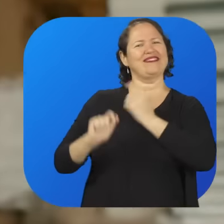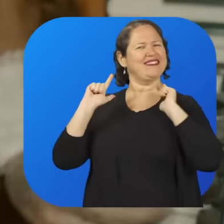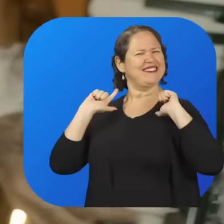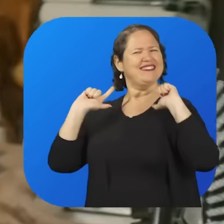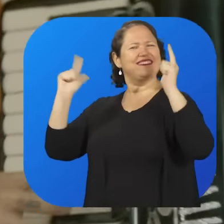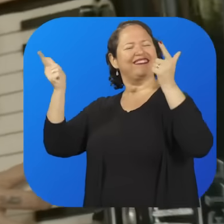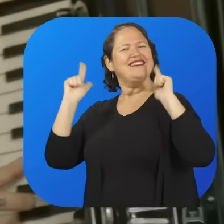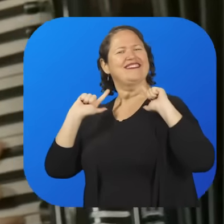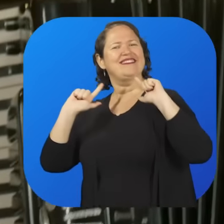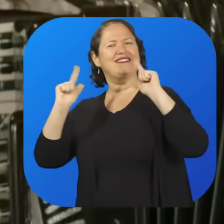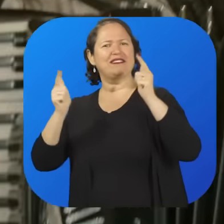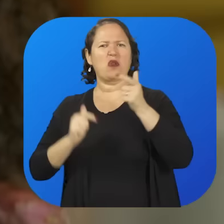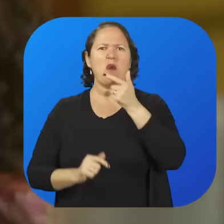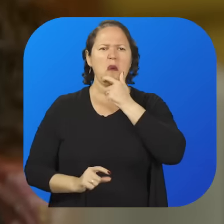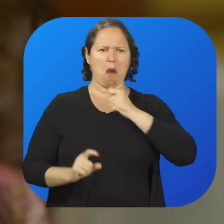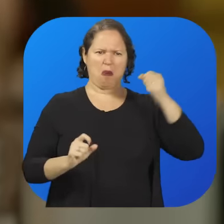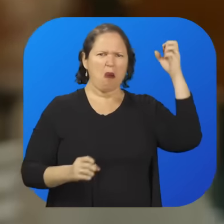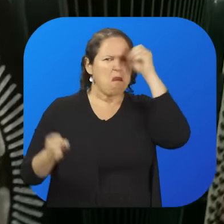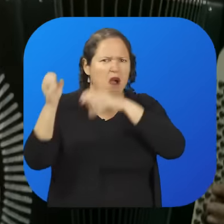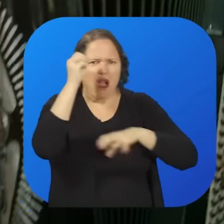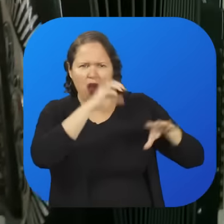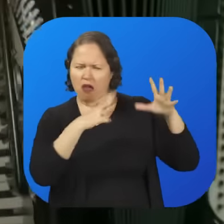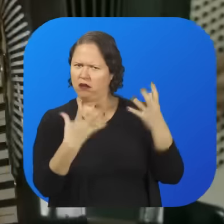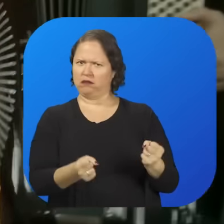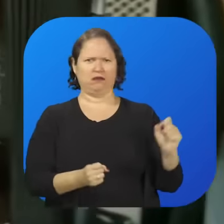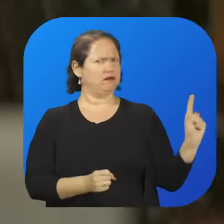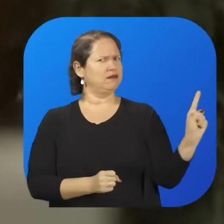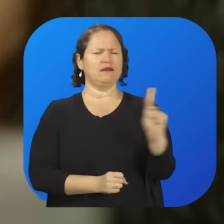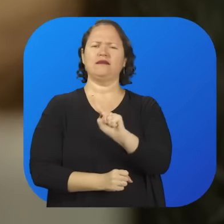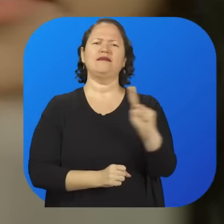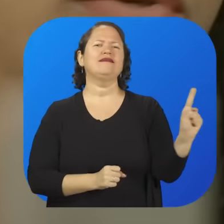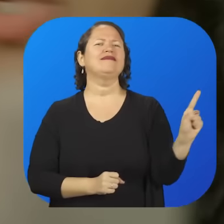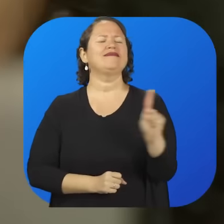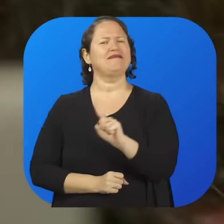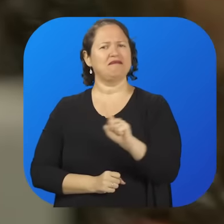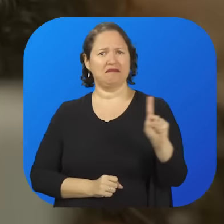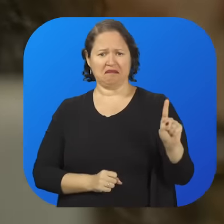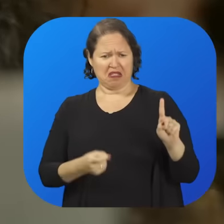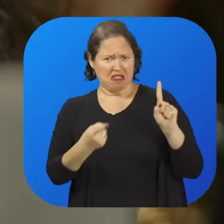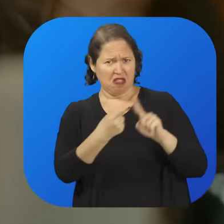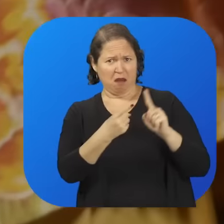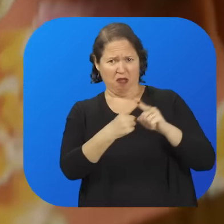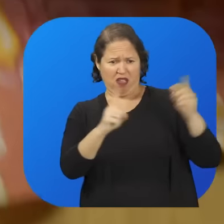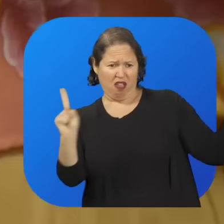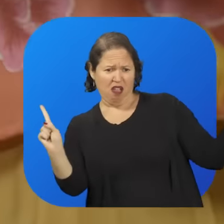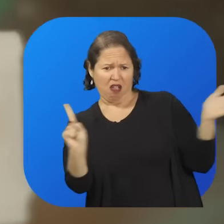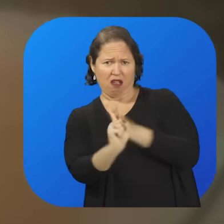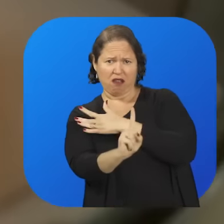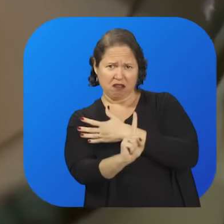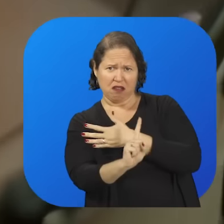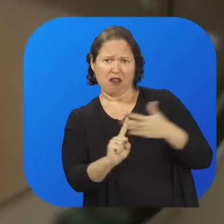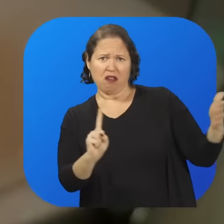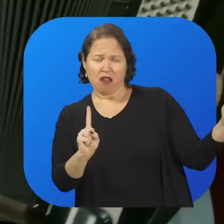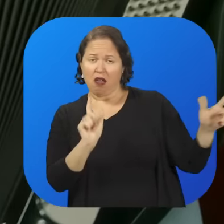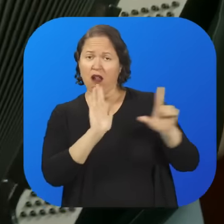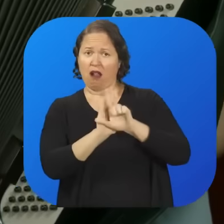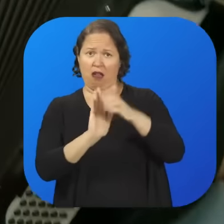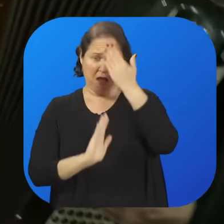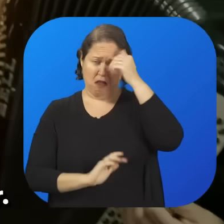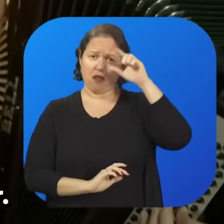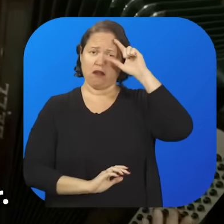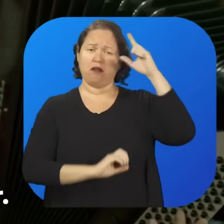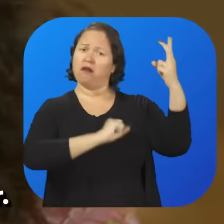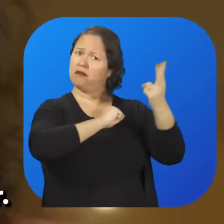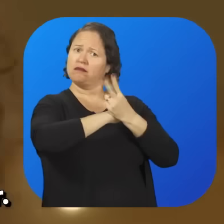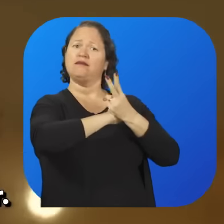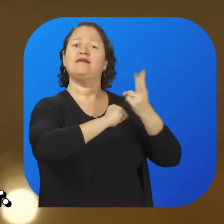minhas amigas vou me divertir. Homem que grita comigo não entende nada disso, eu não posso aceitar. E nem vem encostar o